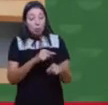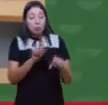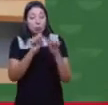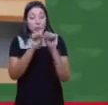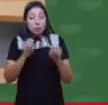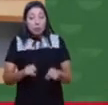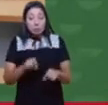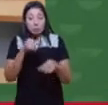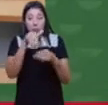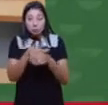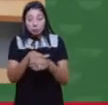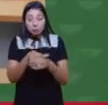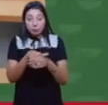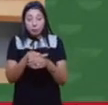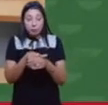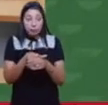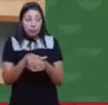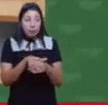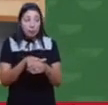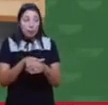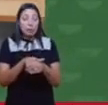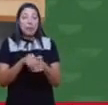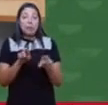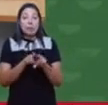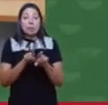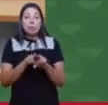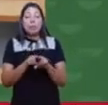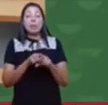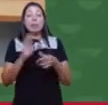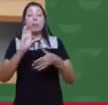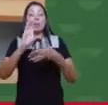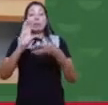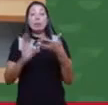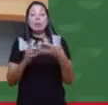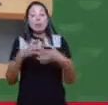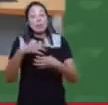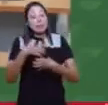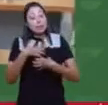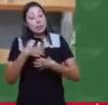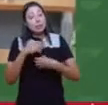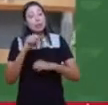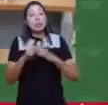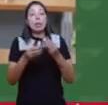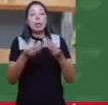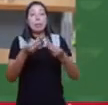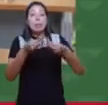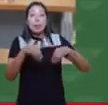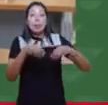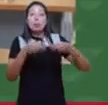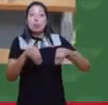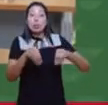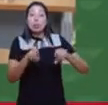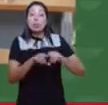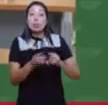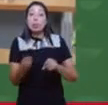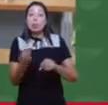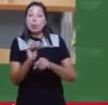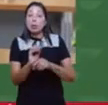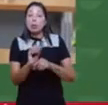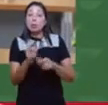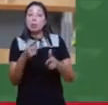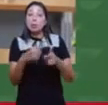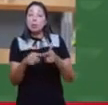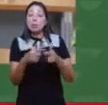eleitoral. E a categoria está se sentindo prejudicada e colocada em risco